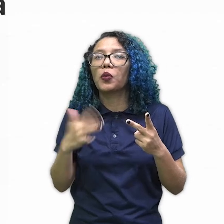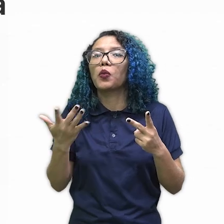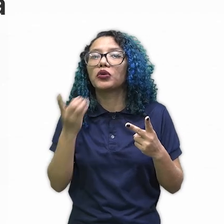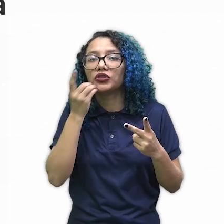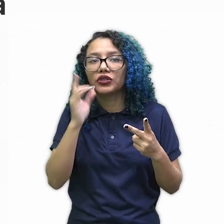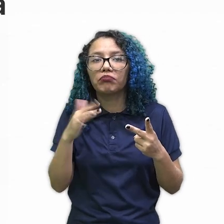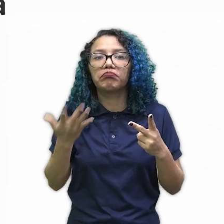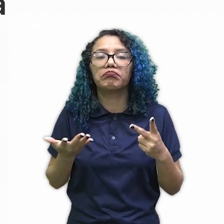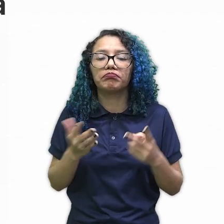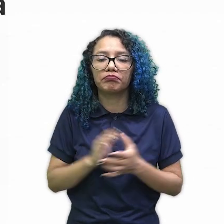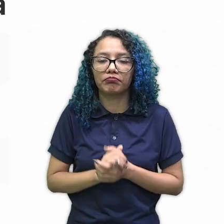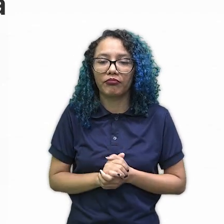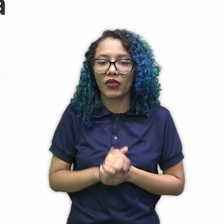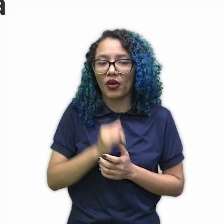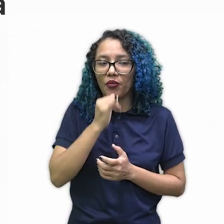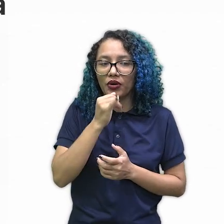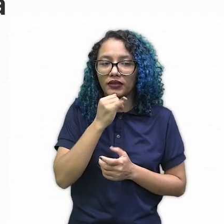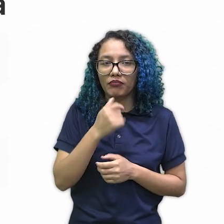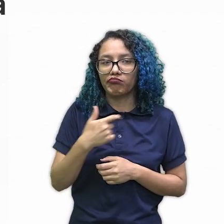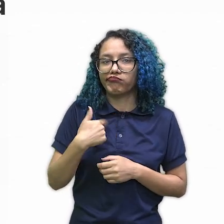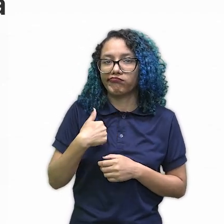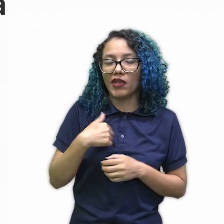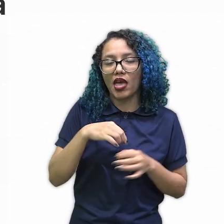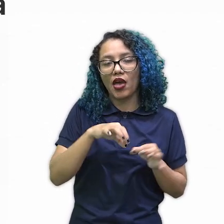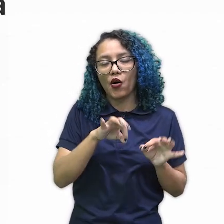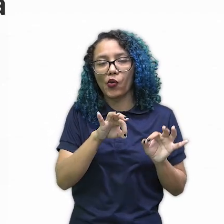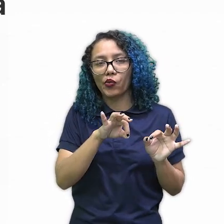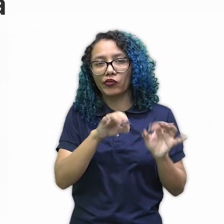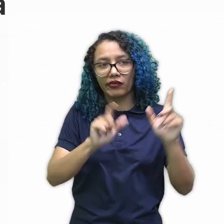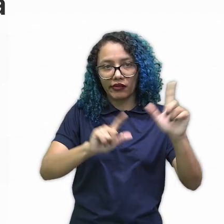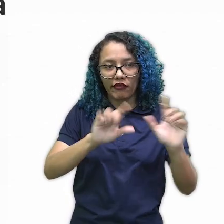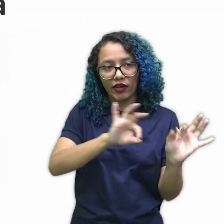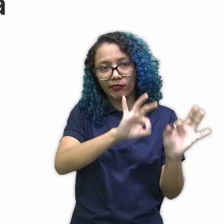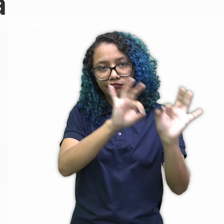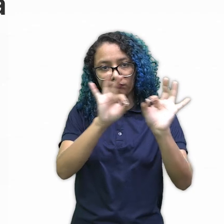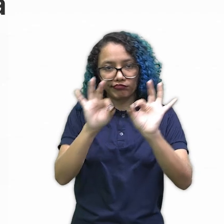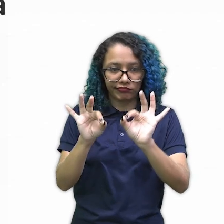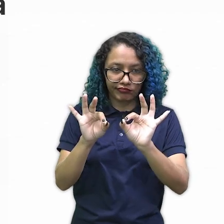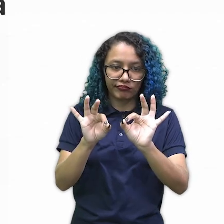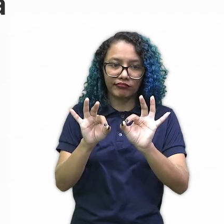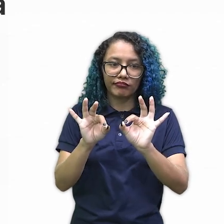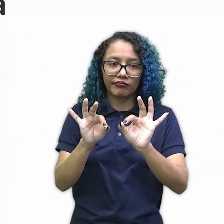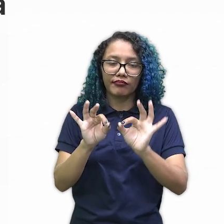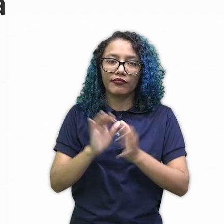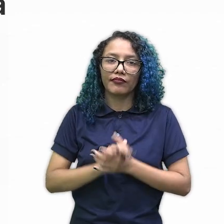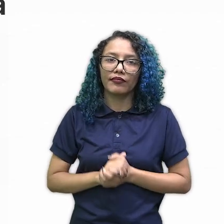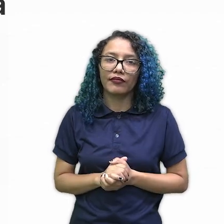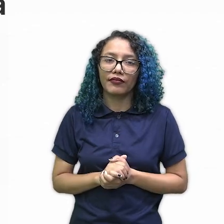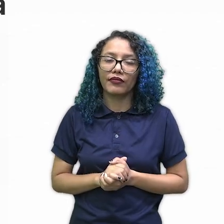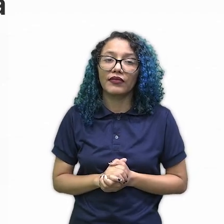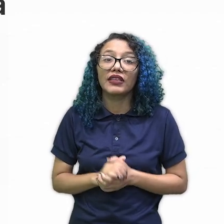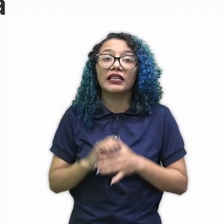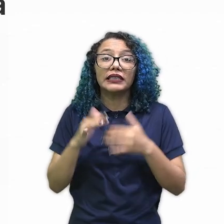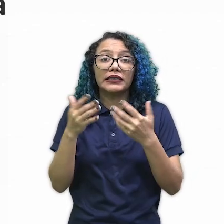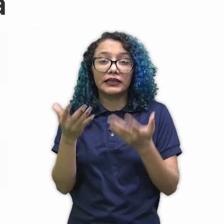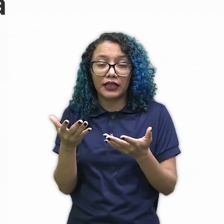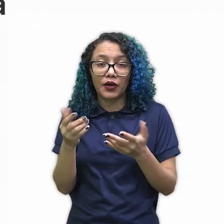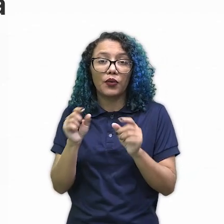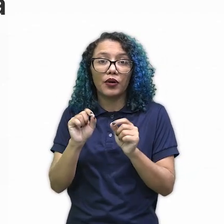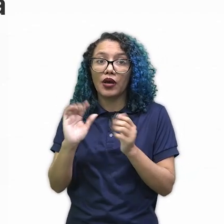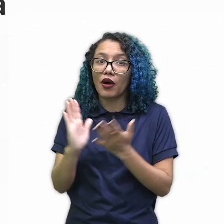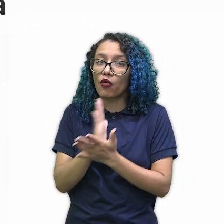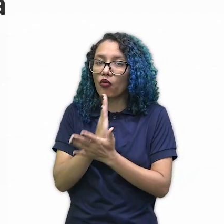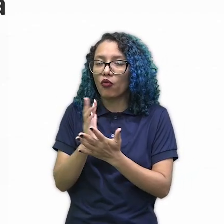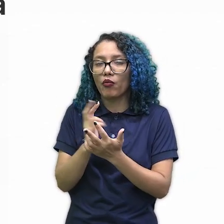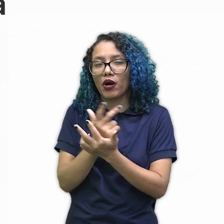estava assistindo TV. I was watching TV when, quando aconteceu alguma coisa, mas nós já vamos ver